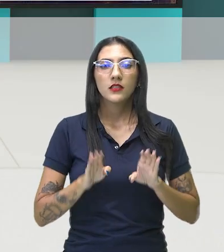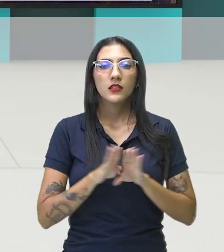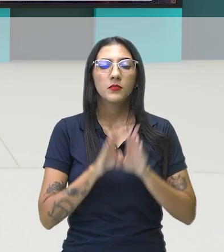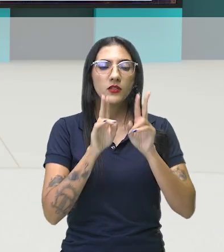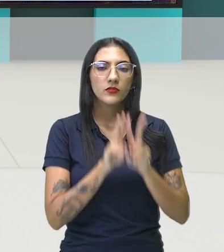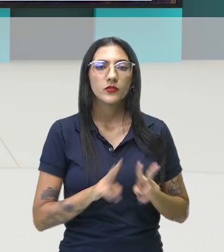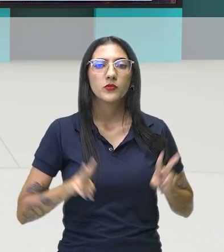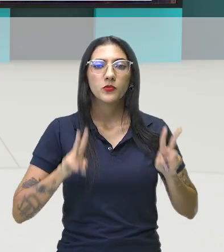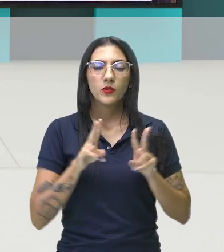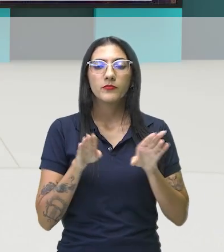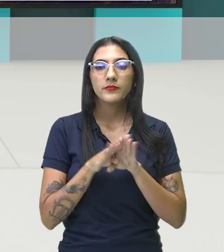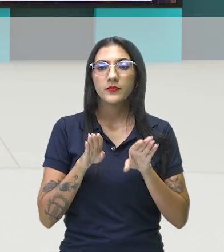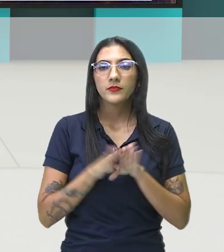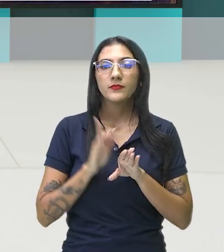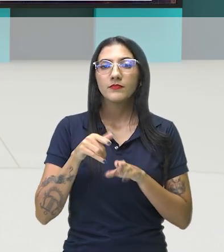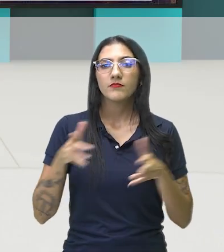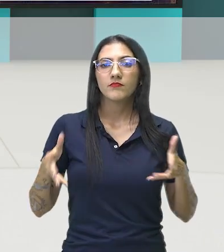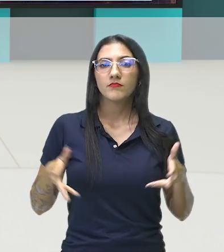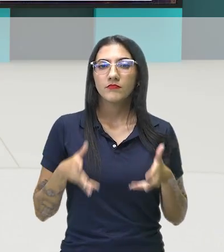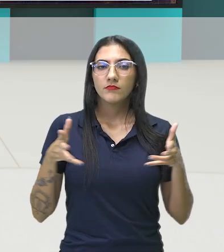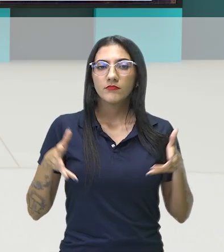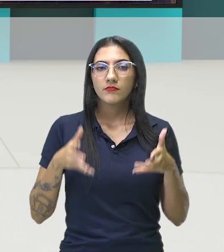visto que promove o